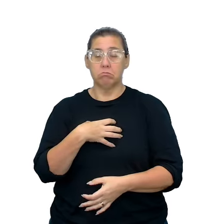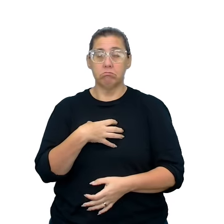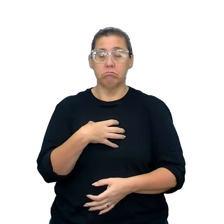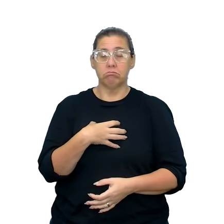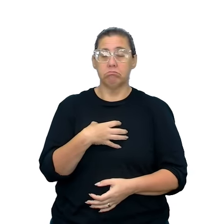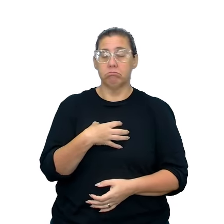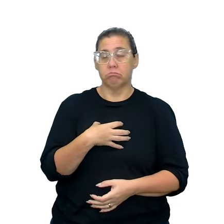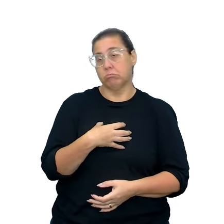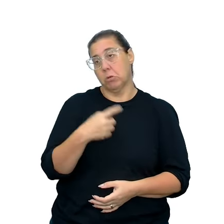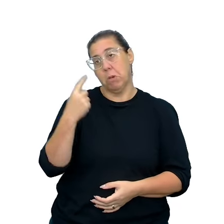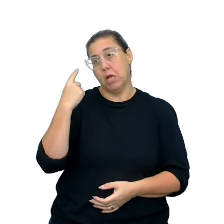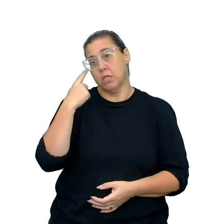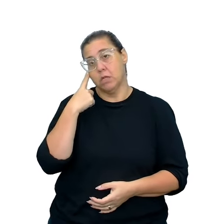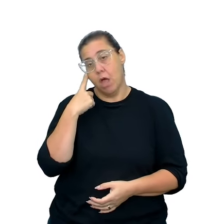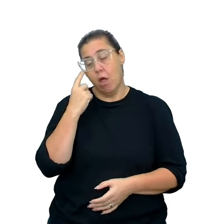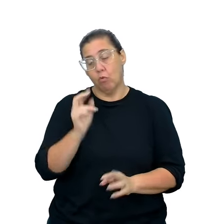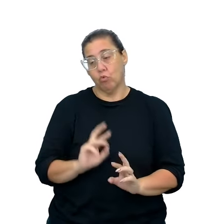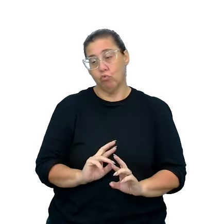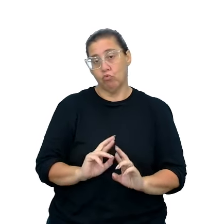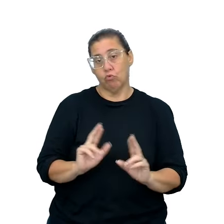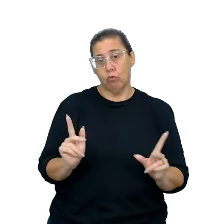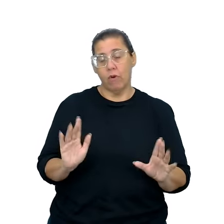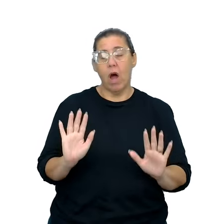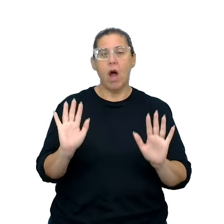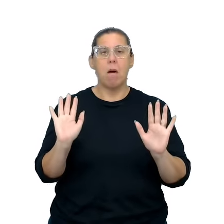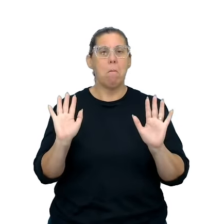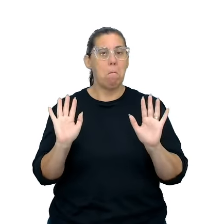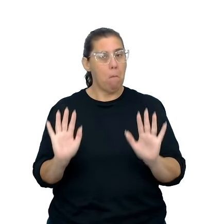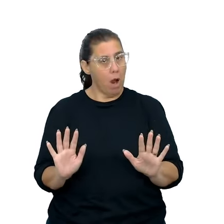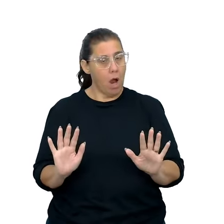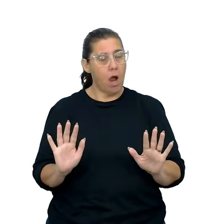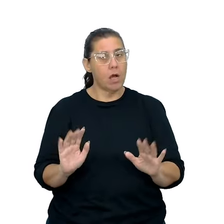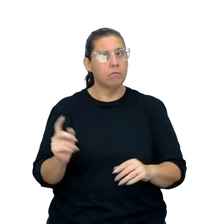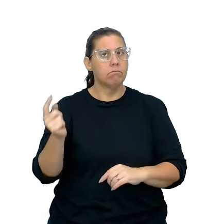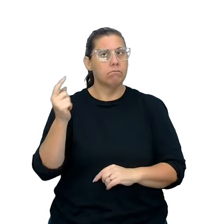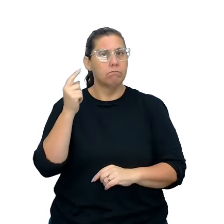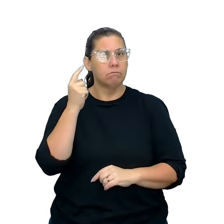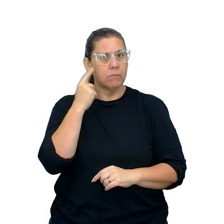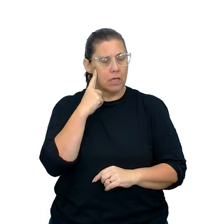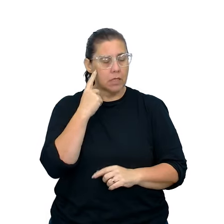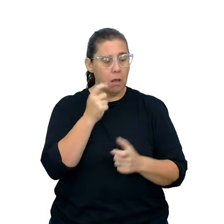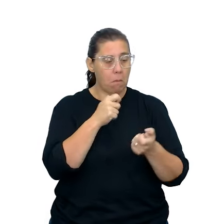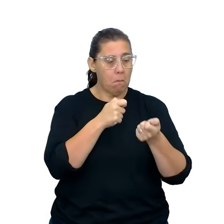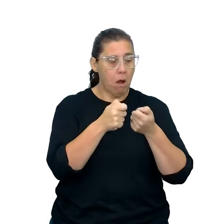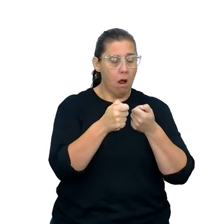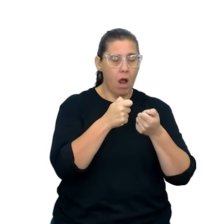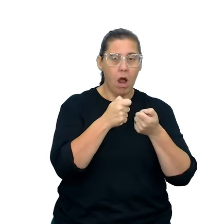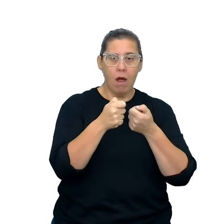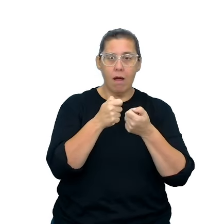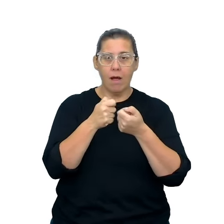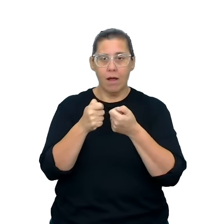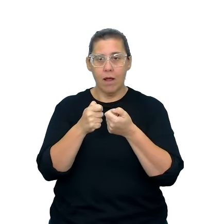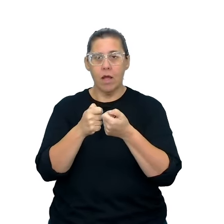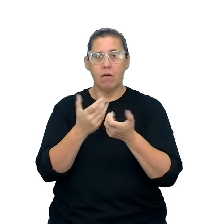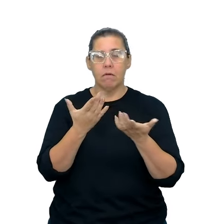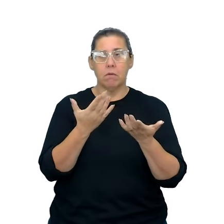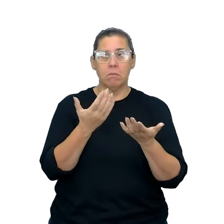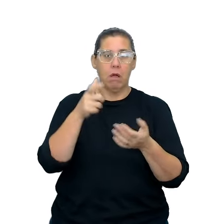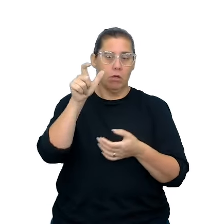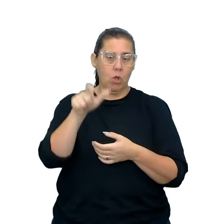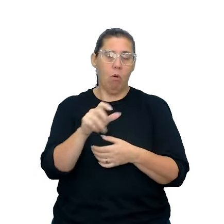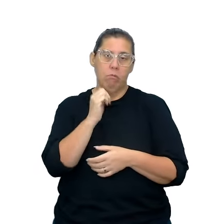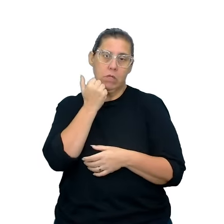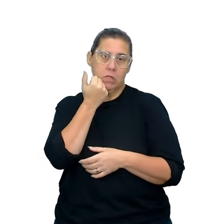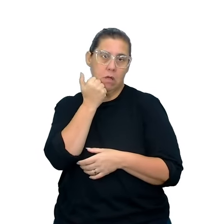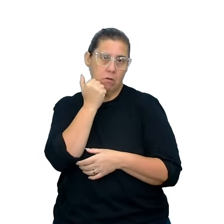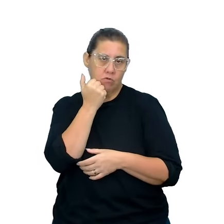relação a algum tema polêmico. Mas, de modo geral, vamos pensar aqui nas entrevistas de cientistas, por exemplo,